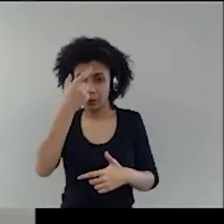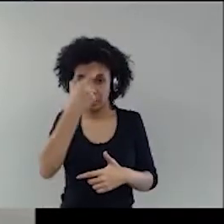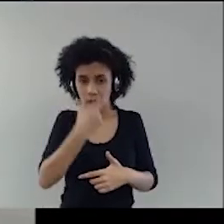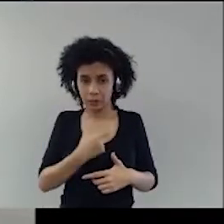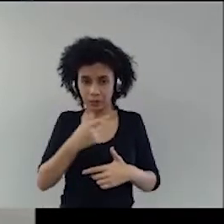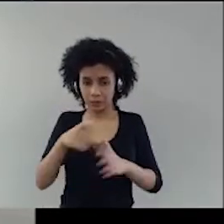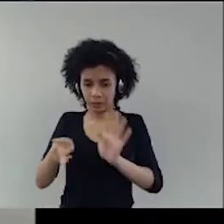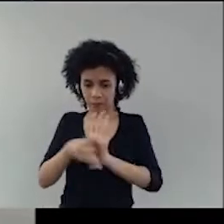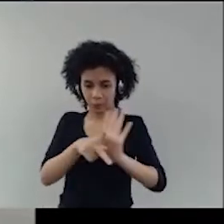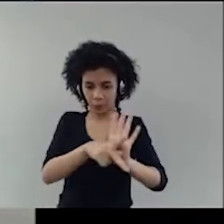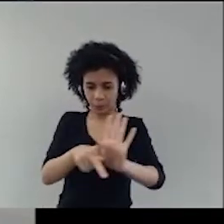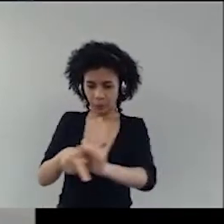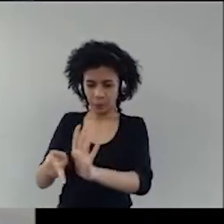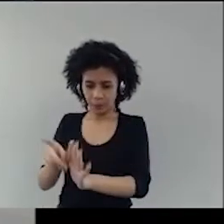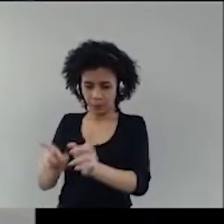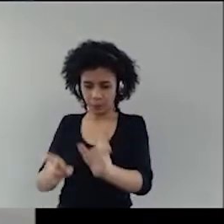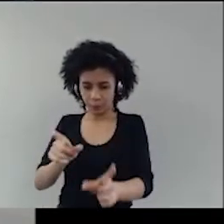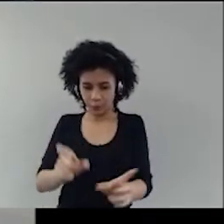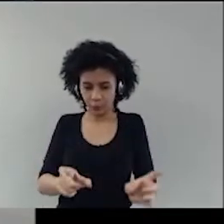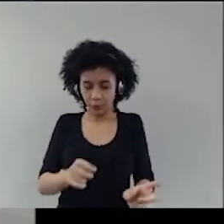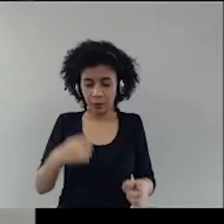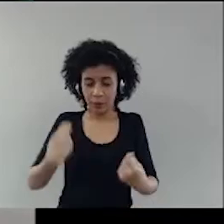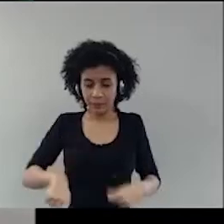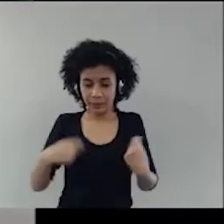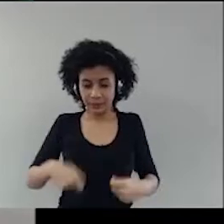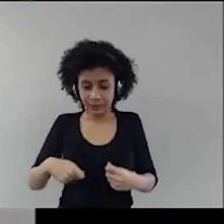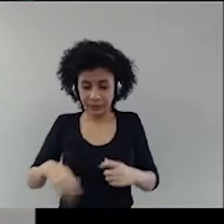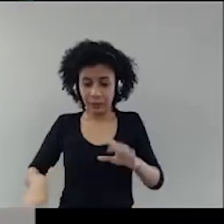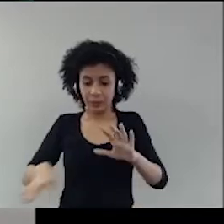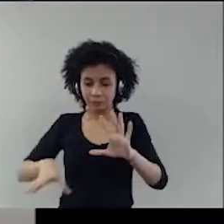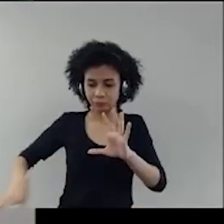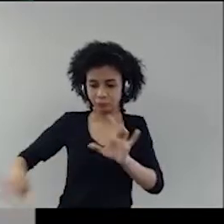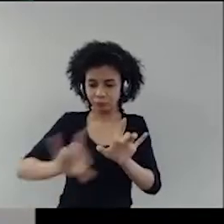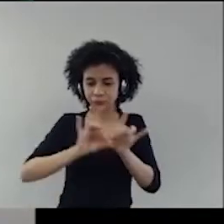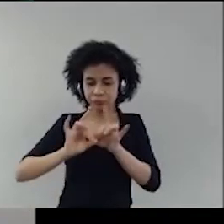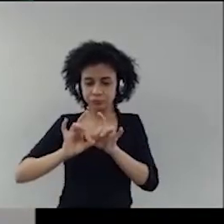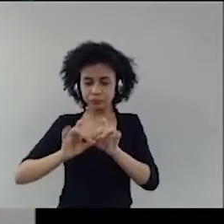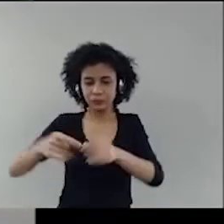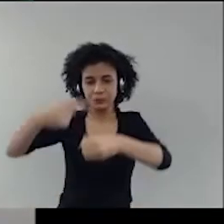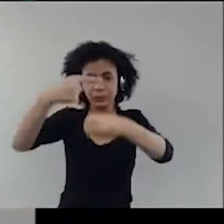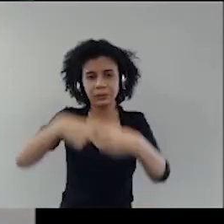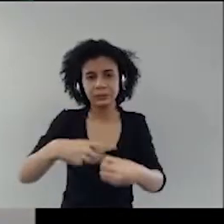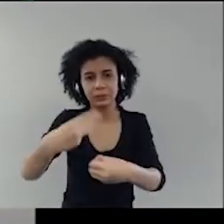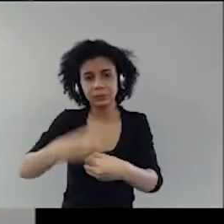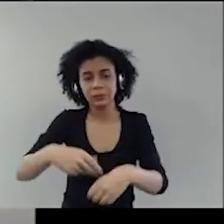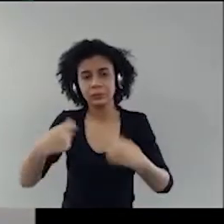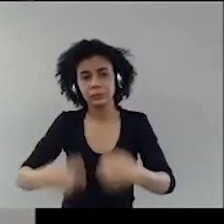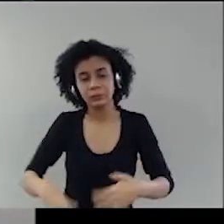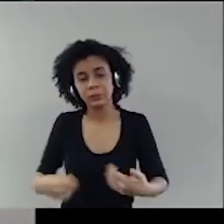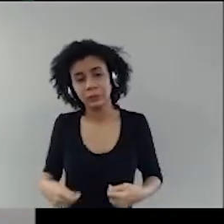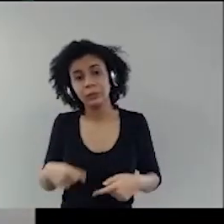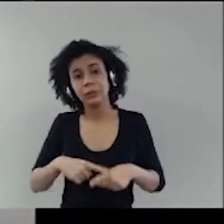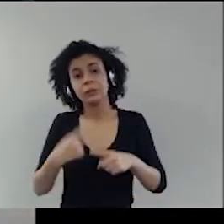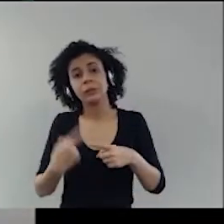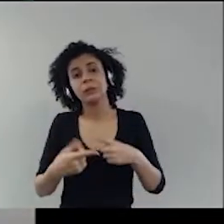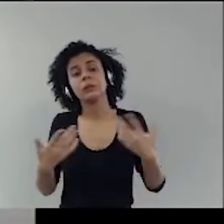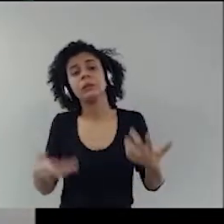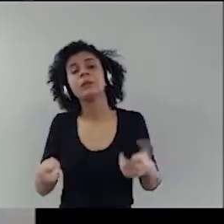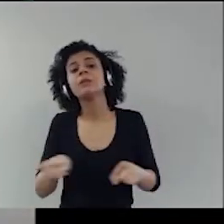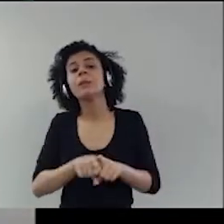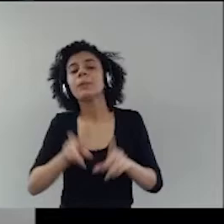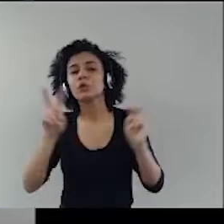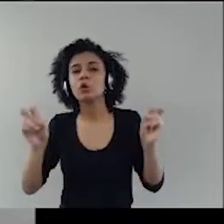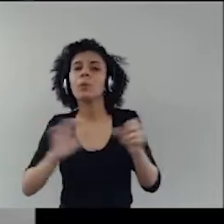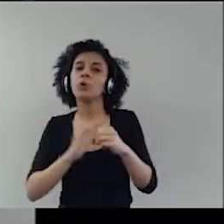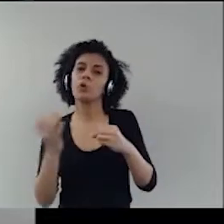em detrimento de toda uma coletividade. Não foi diferente agora, presidente Sheinbaum, em relação ao